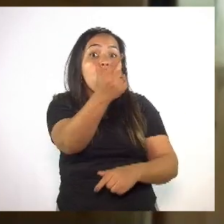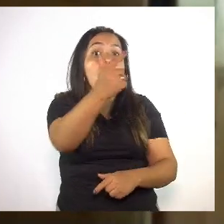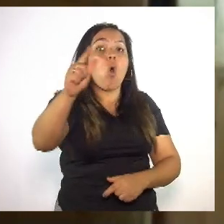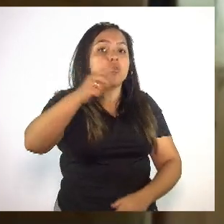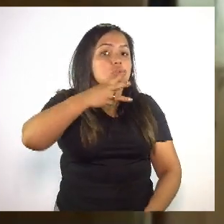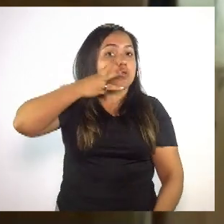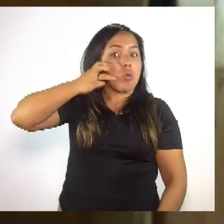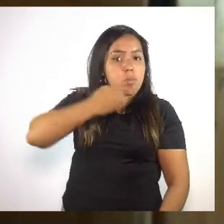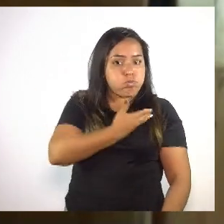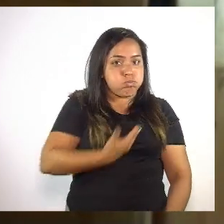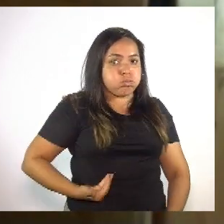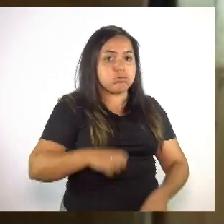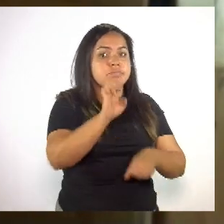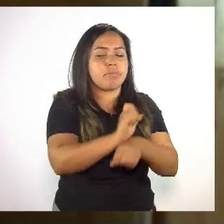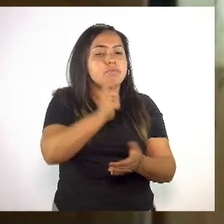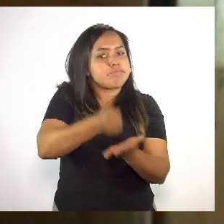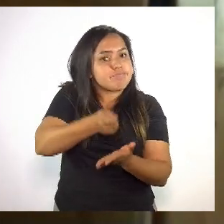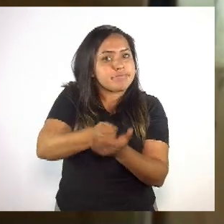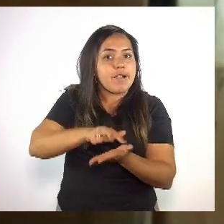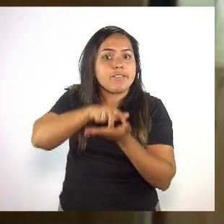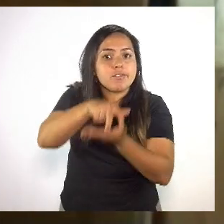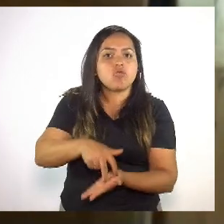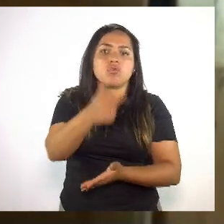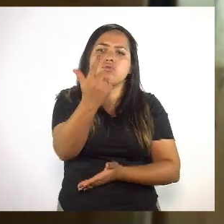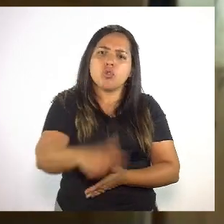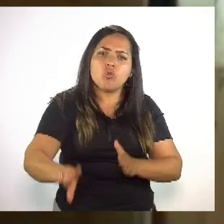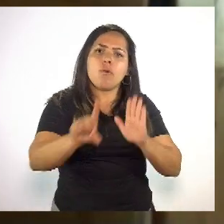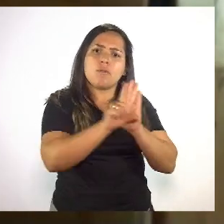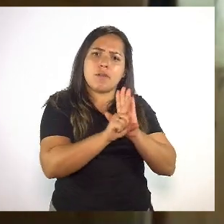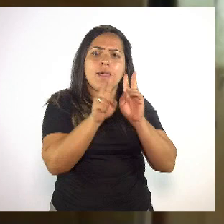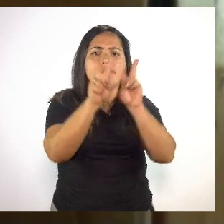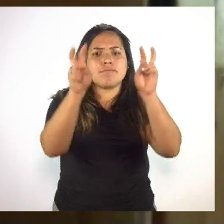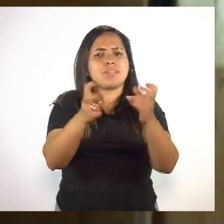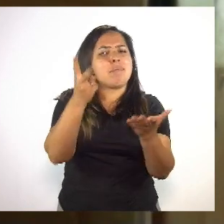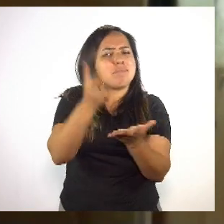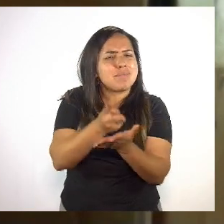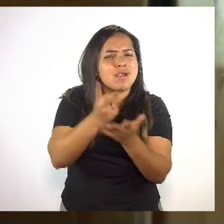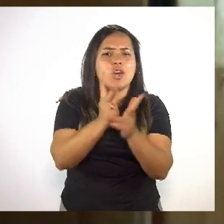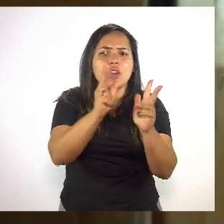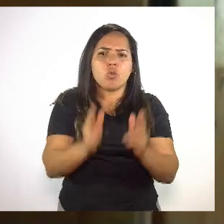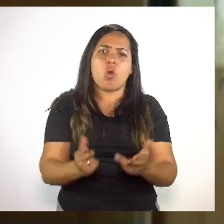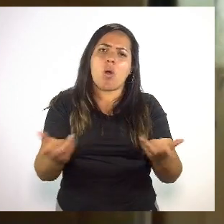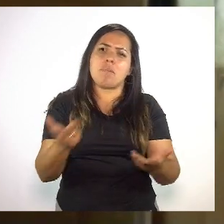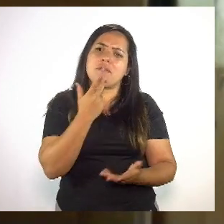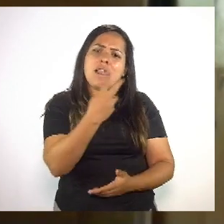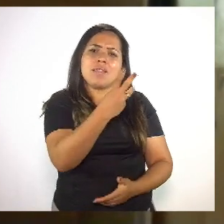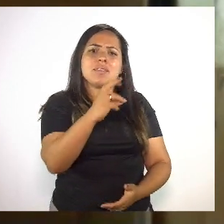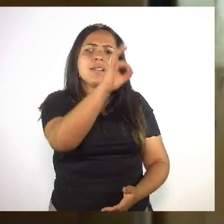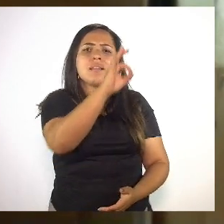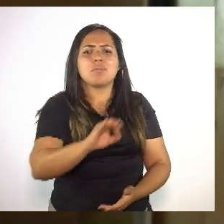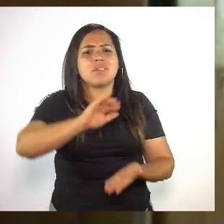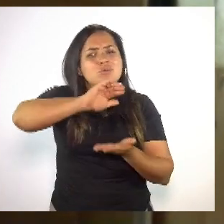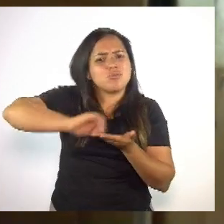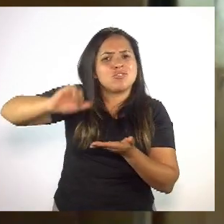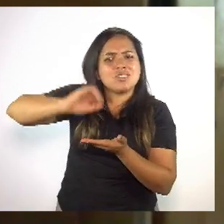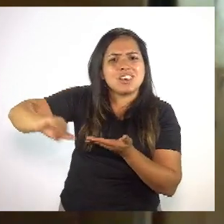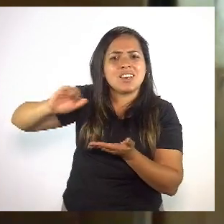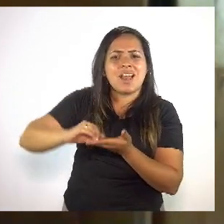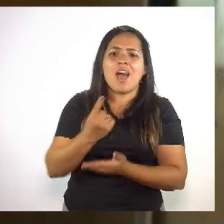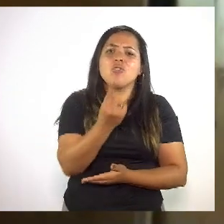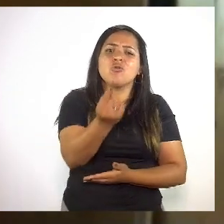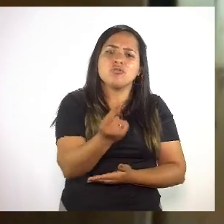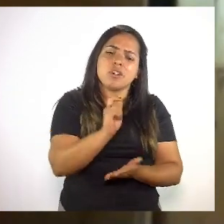Estado insistiu e fez uma lei sobre esse tema, para desvincular 30%